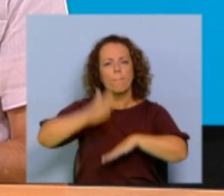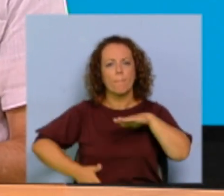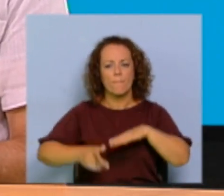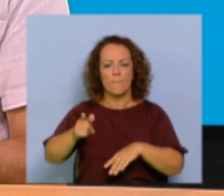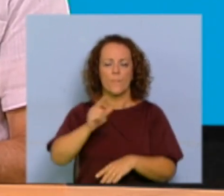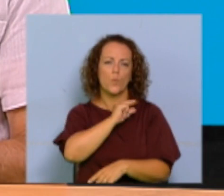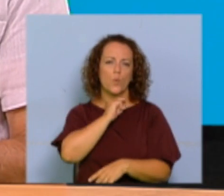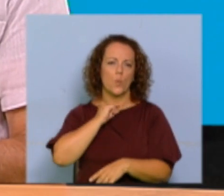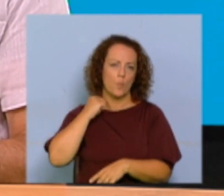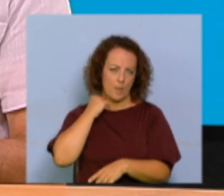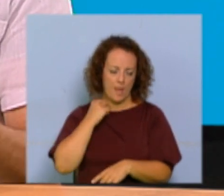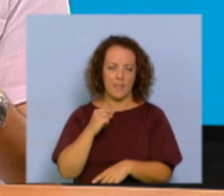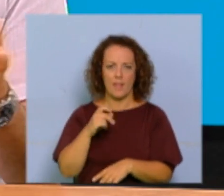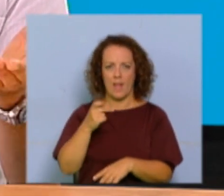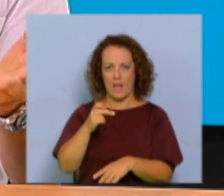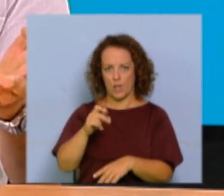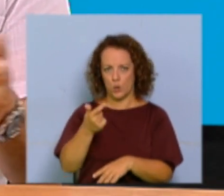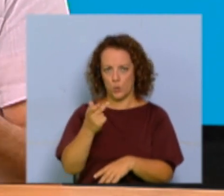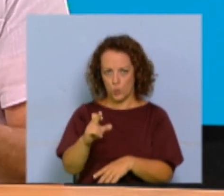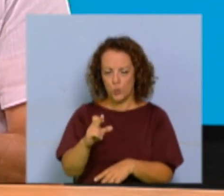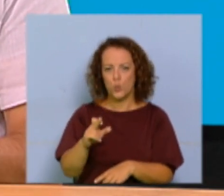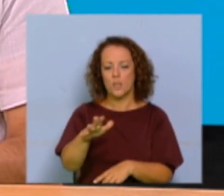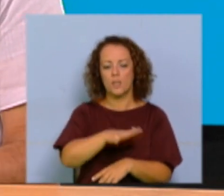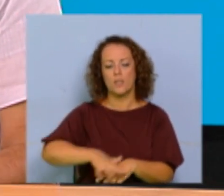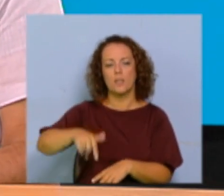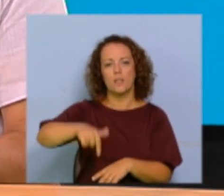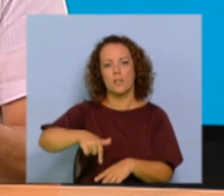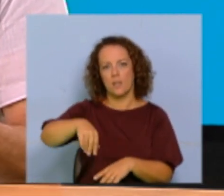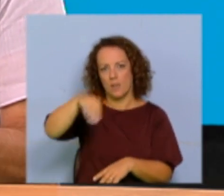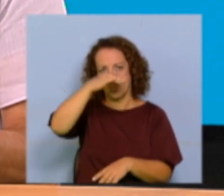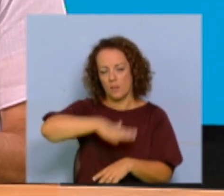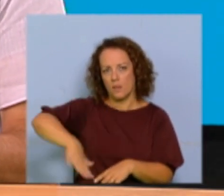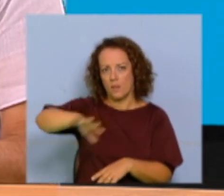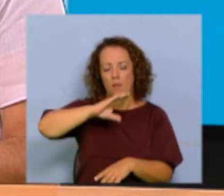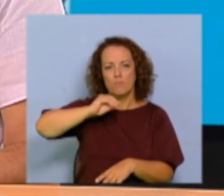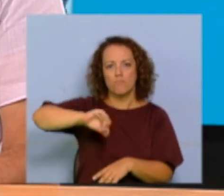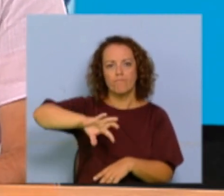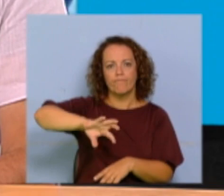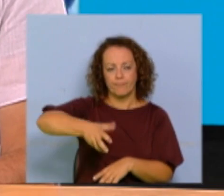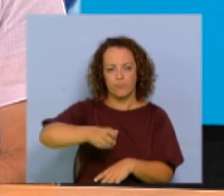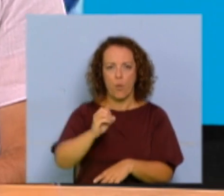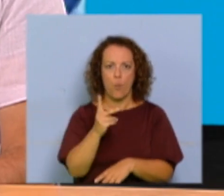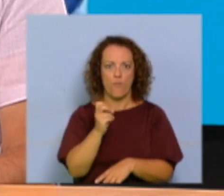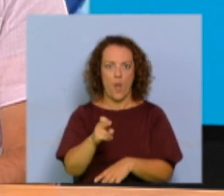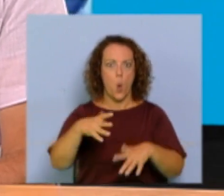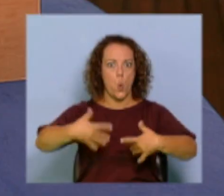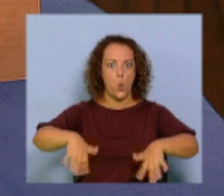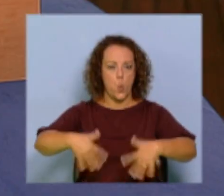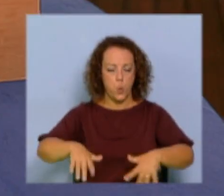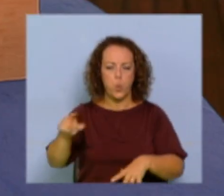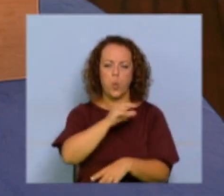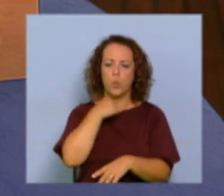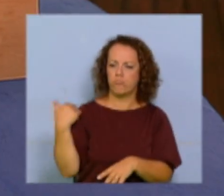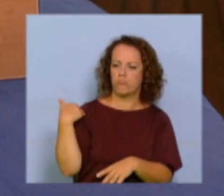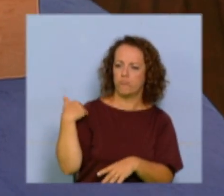Artur, que é claretiano, de Ovar, uma terra que aqui em Portugal também foi muito flagelada, teve um cerco sanitário, o padre Artur lançou-me este